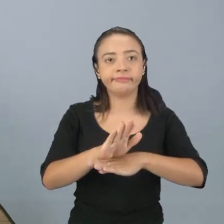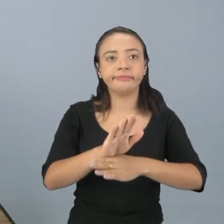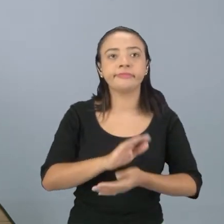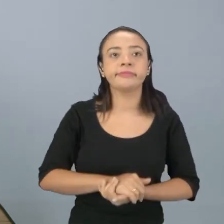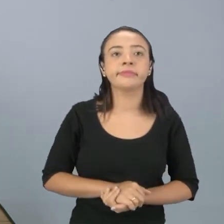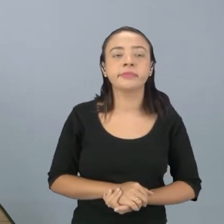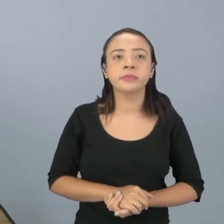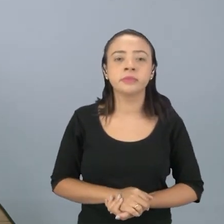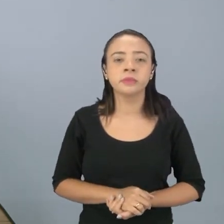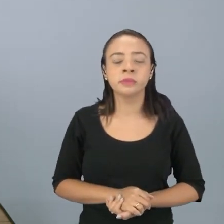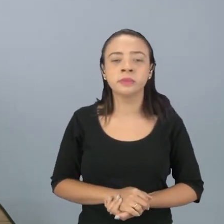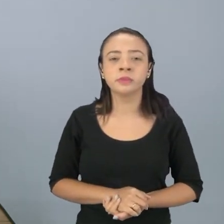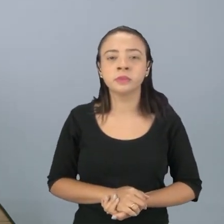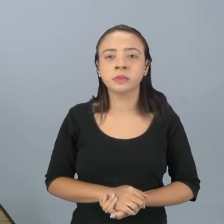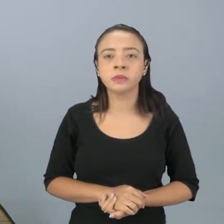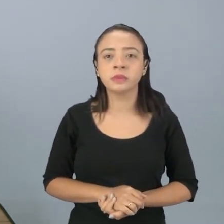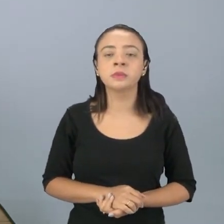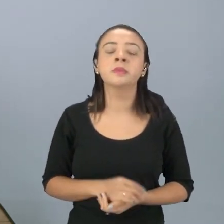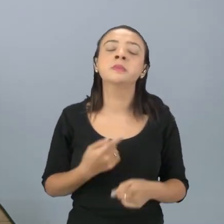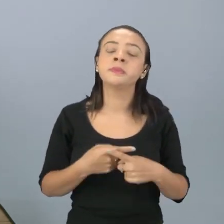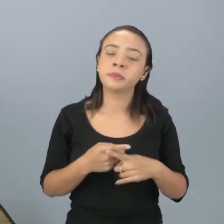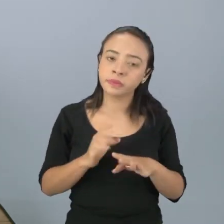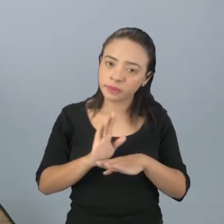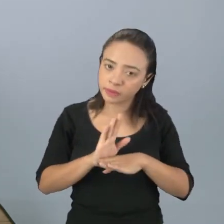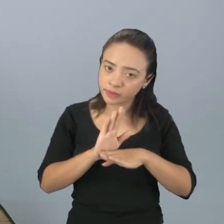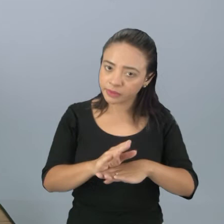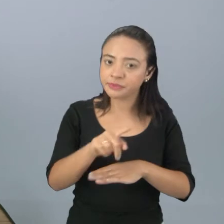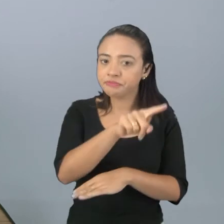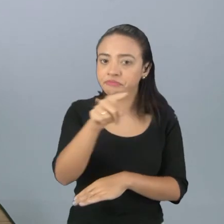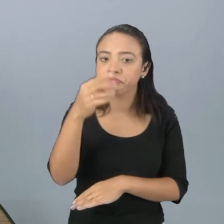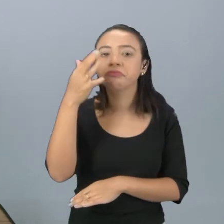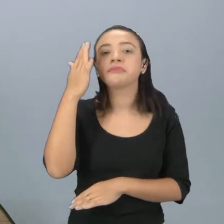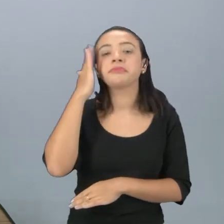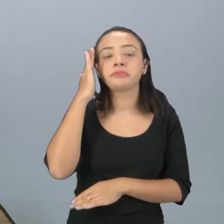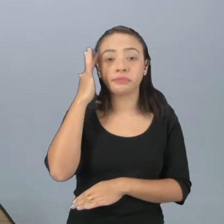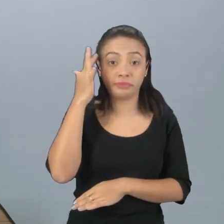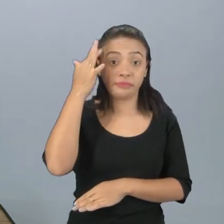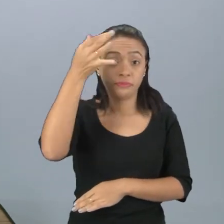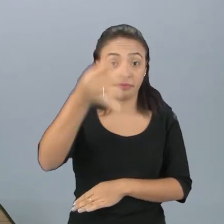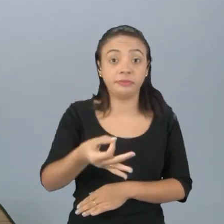faça a associação, porque aí você vai lembrar, não, lembrei, tá? Porque